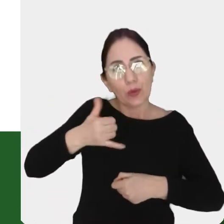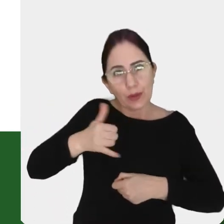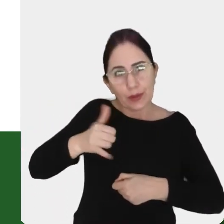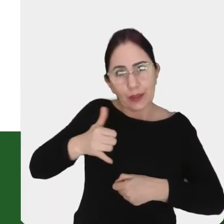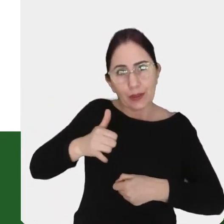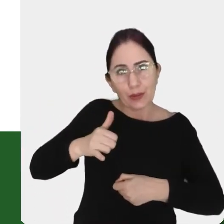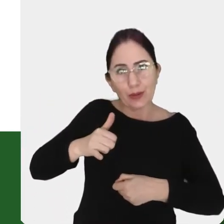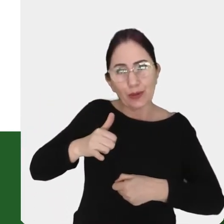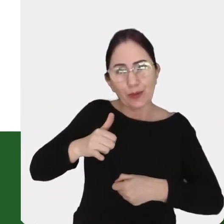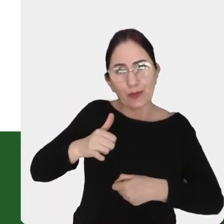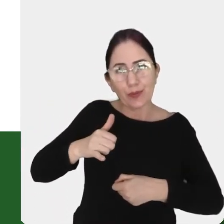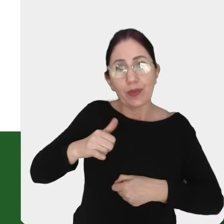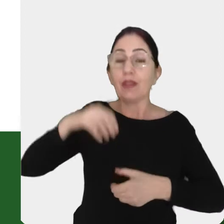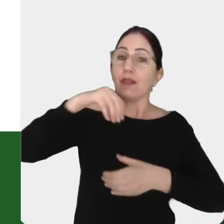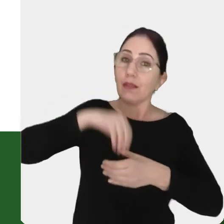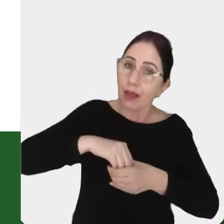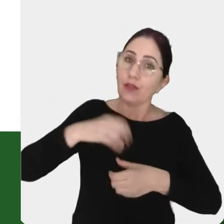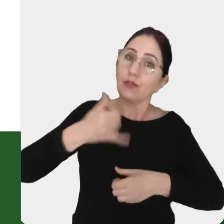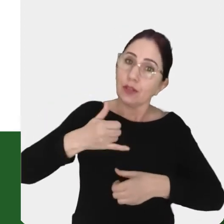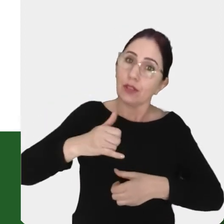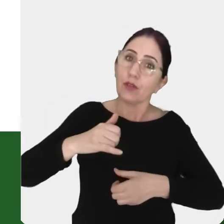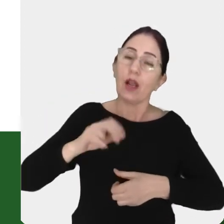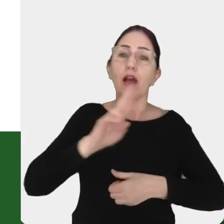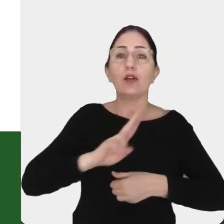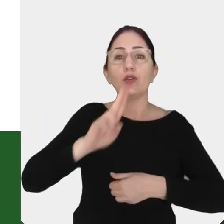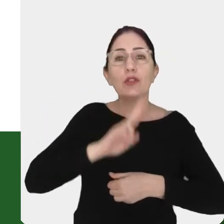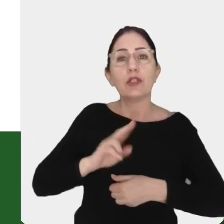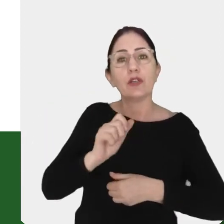E depois, então, a interface do aplicativo.